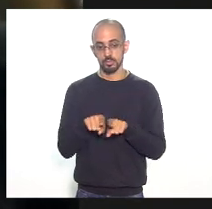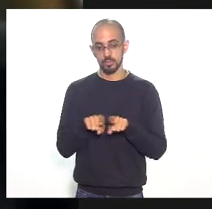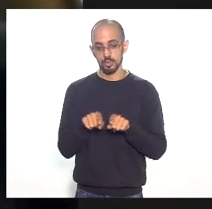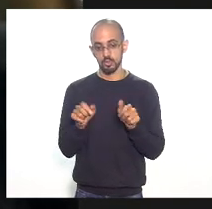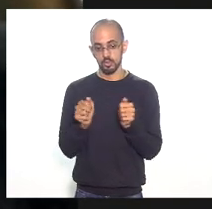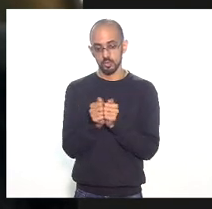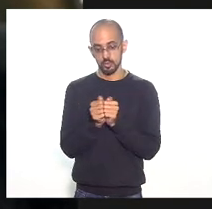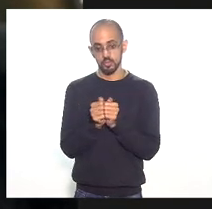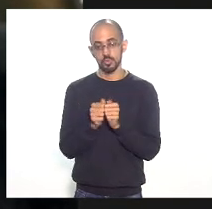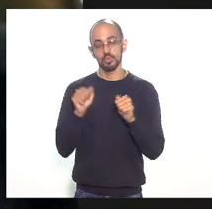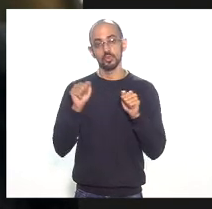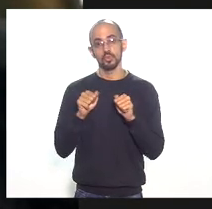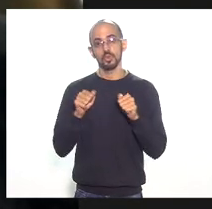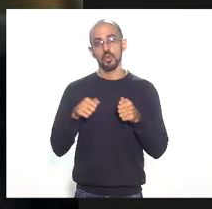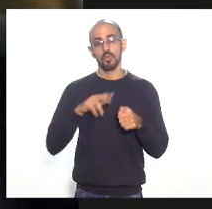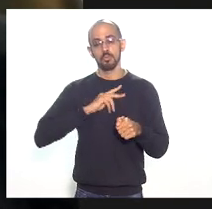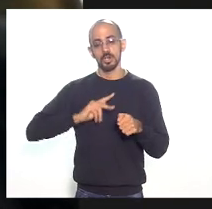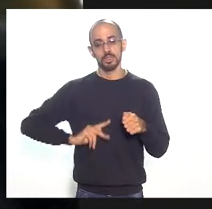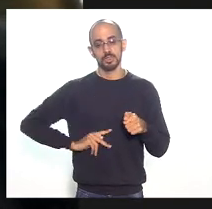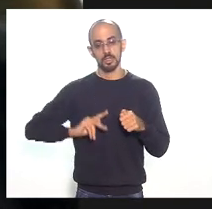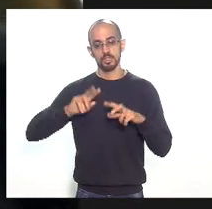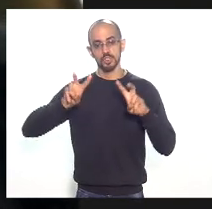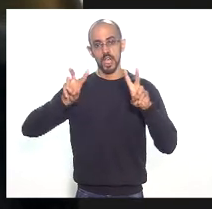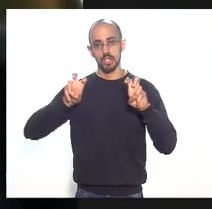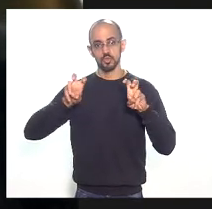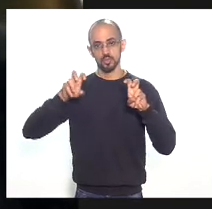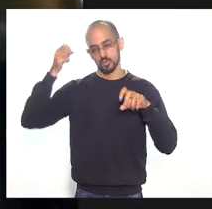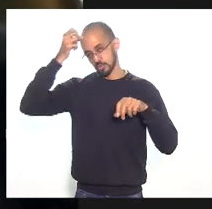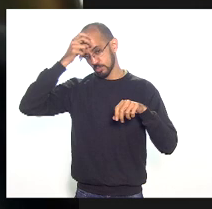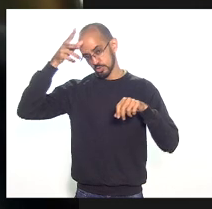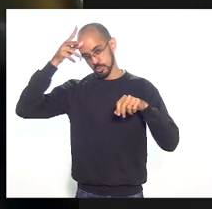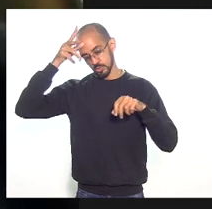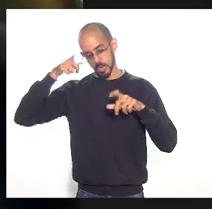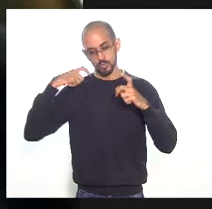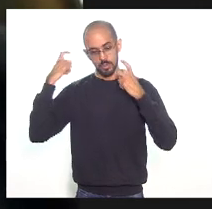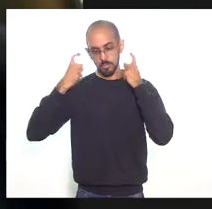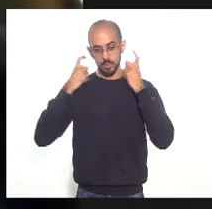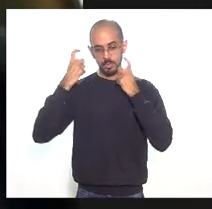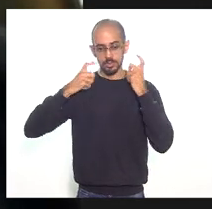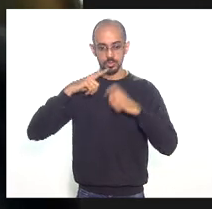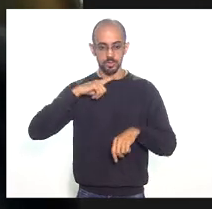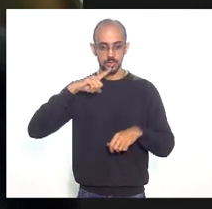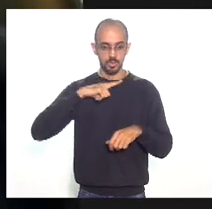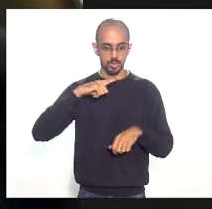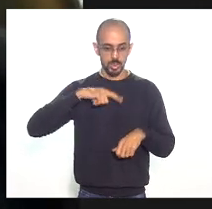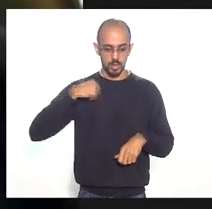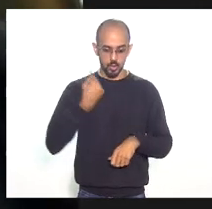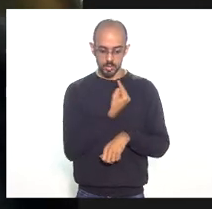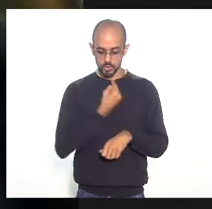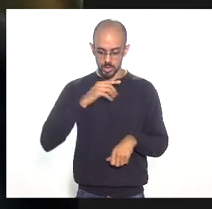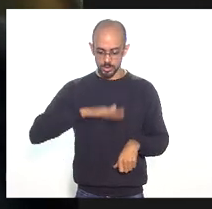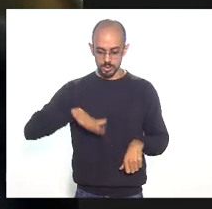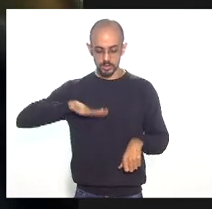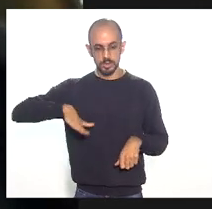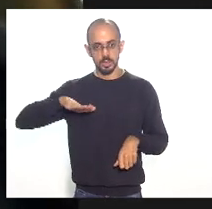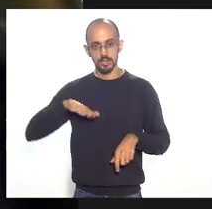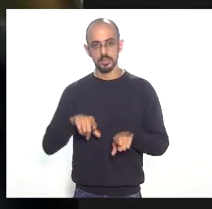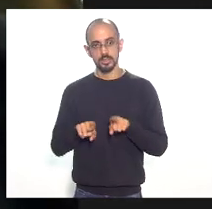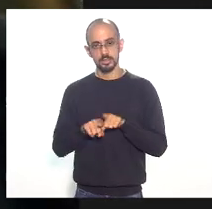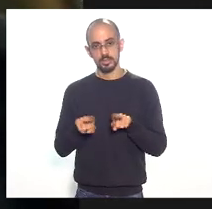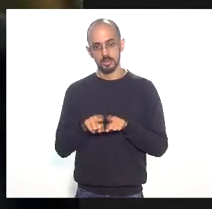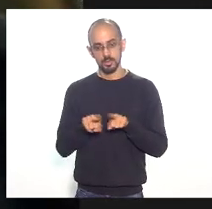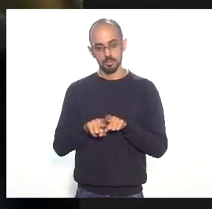Assuntos Municipais, em preservação e a preocupação que tenho com relação às nossas crianças e os nossos